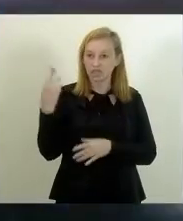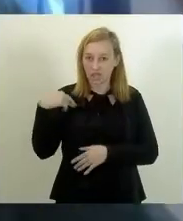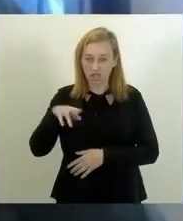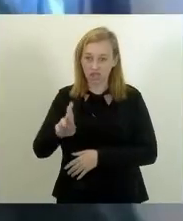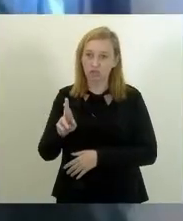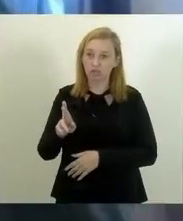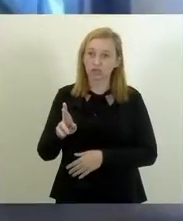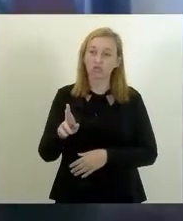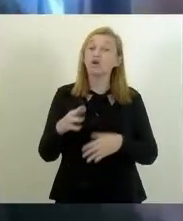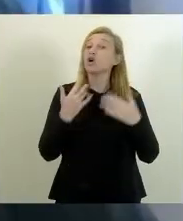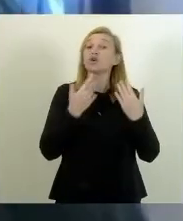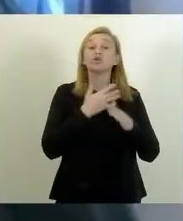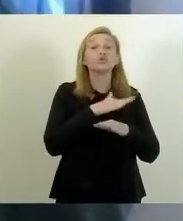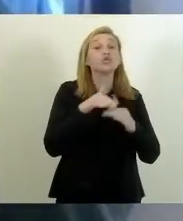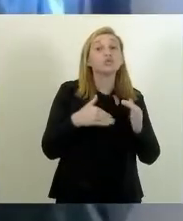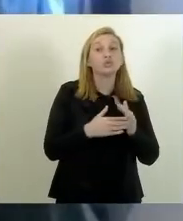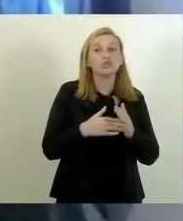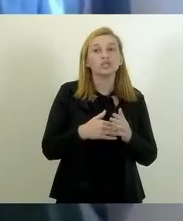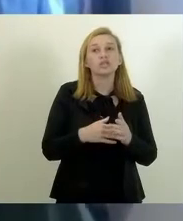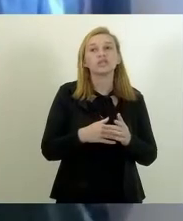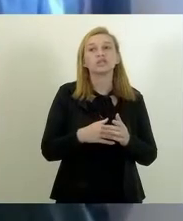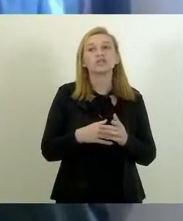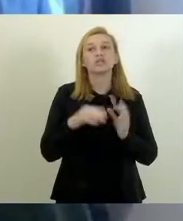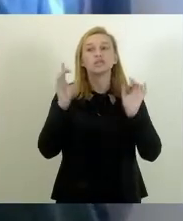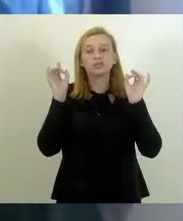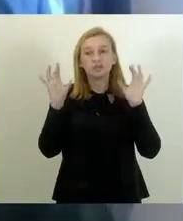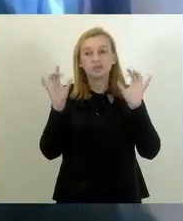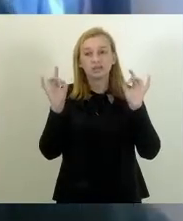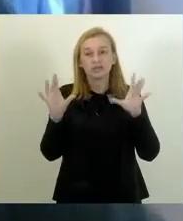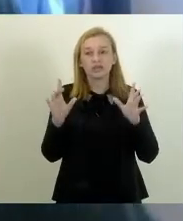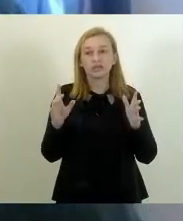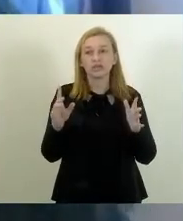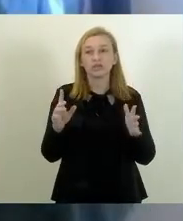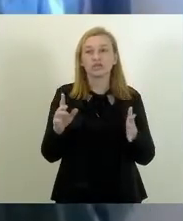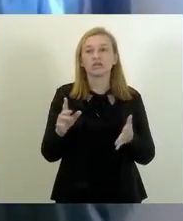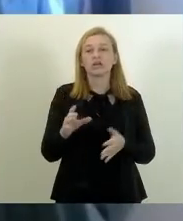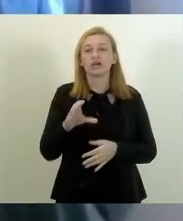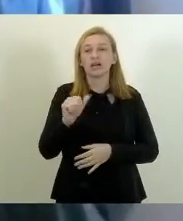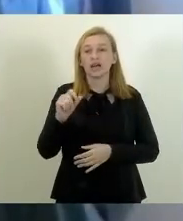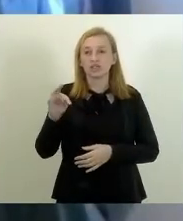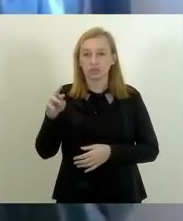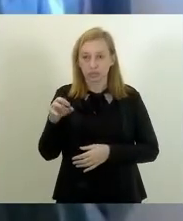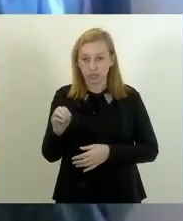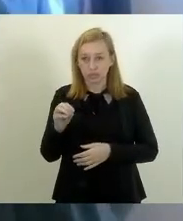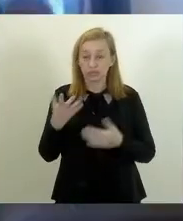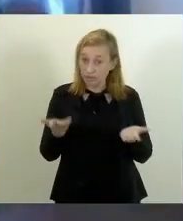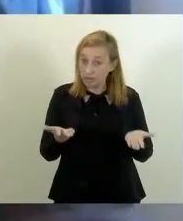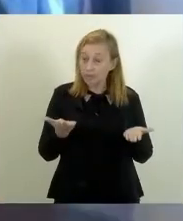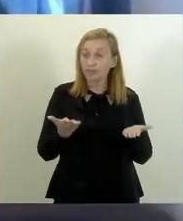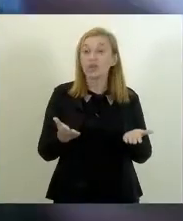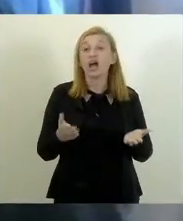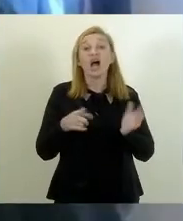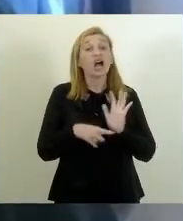todas as expressões, inclusive da religiosidade popular, que é o caso, né? Isso ajuda a combater